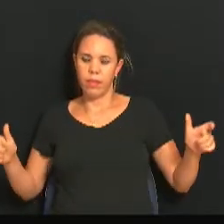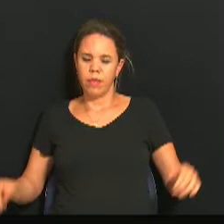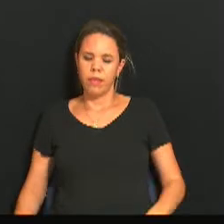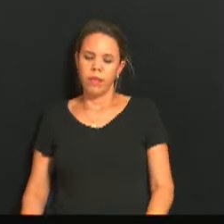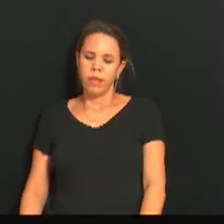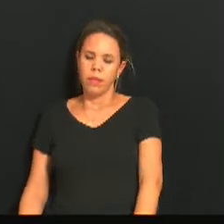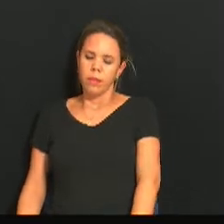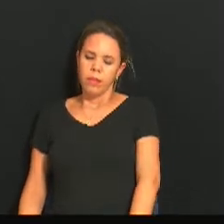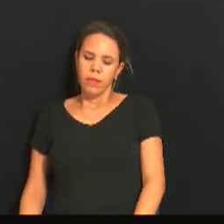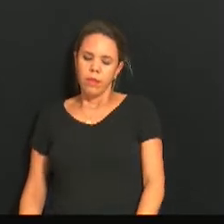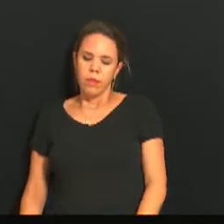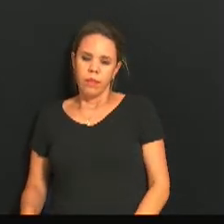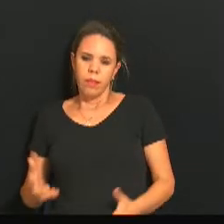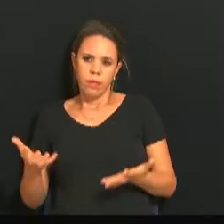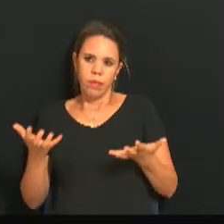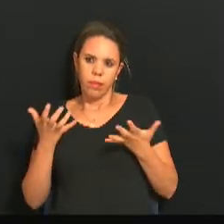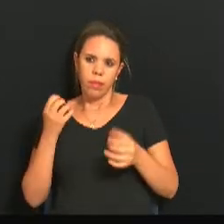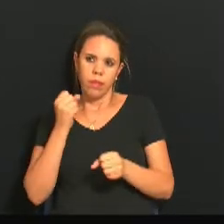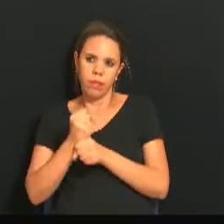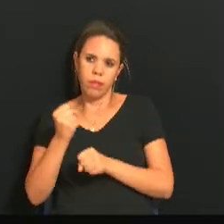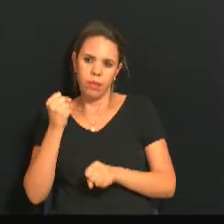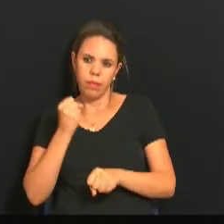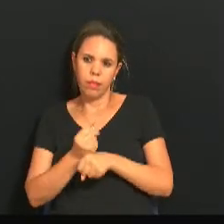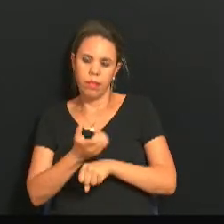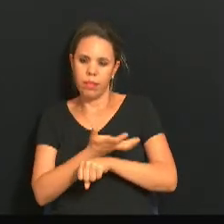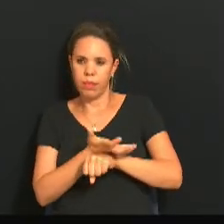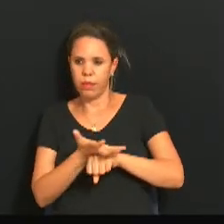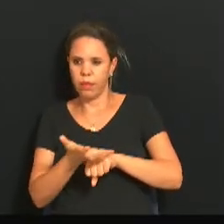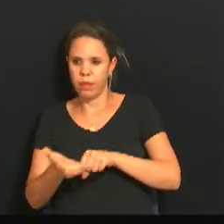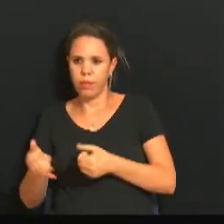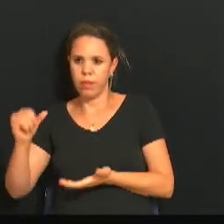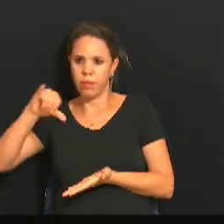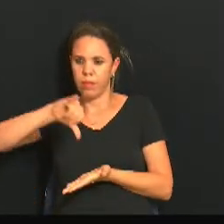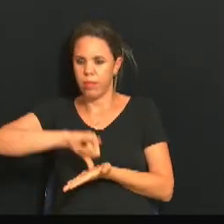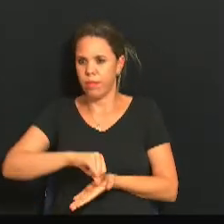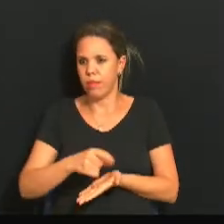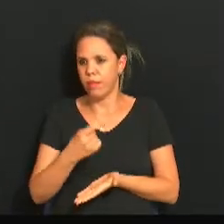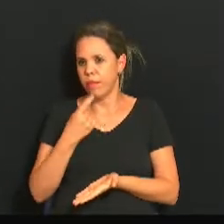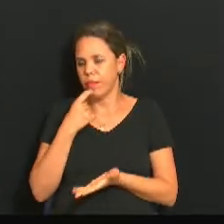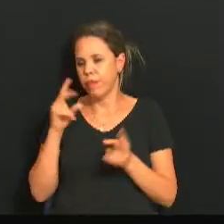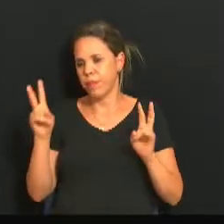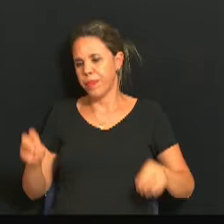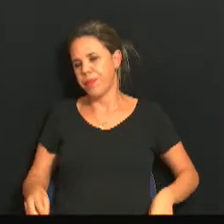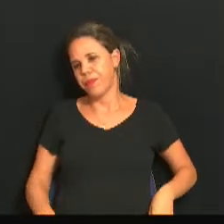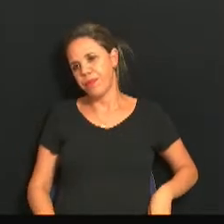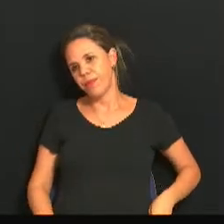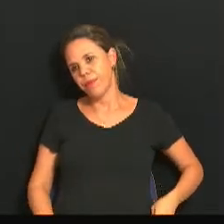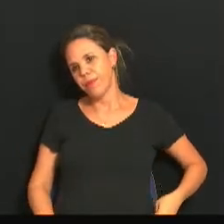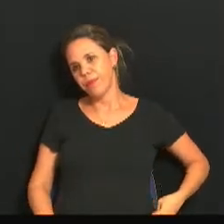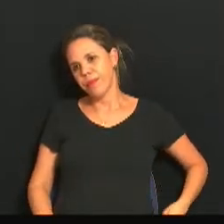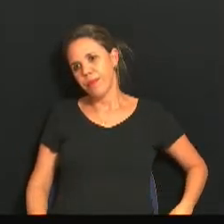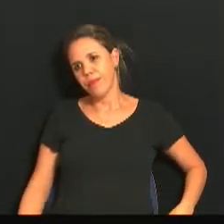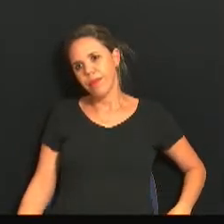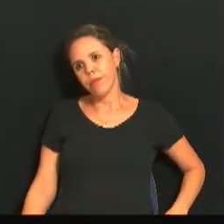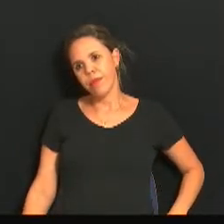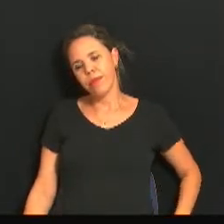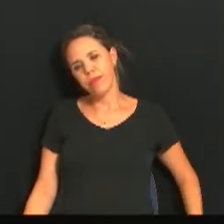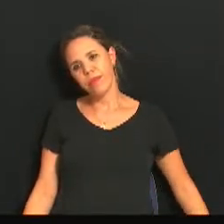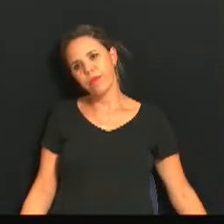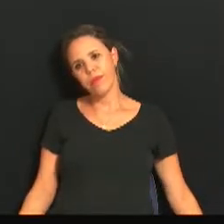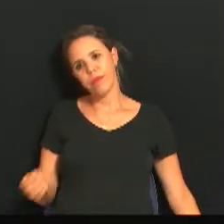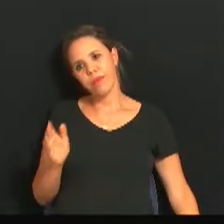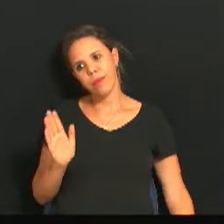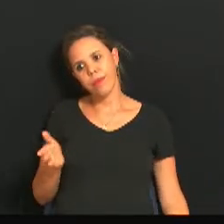como nós queremos revitalizar o centro da vida para o centro então eu tô falando aqui estão já